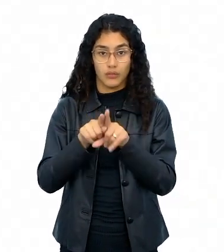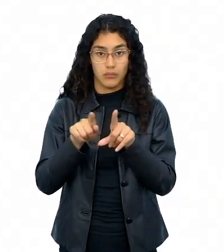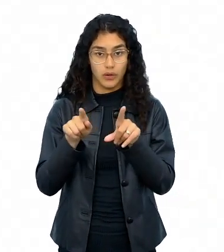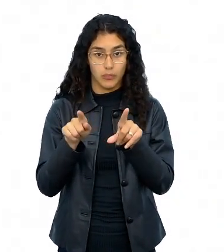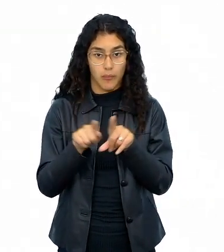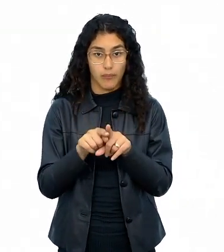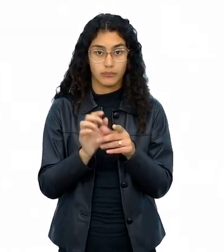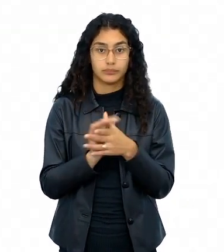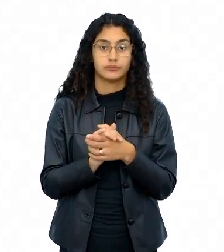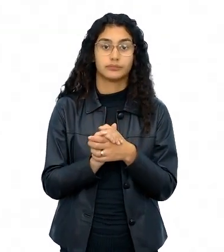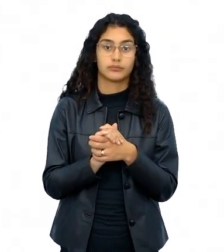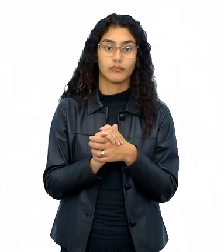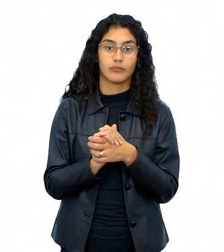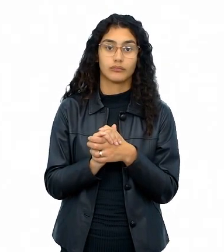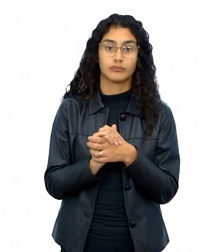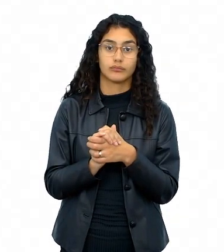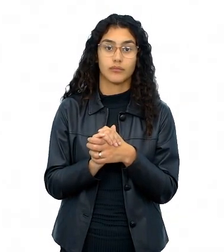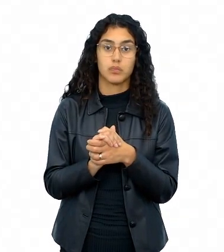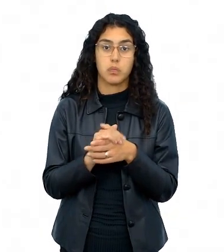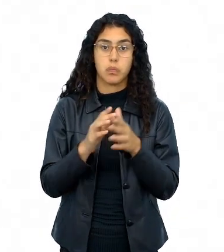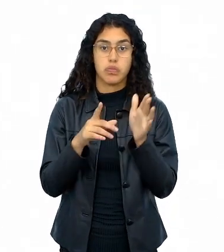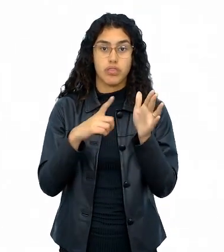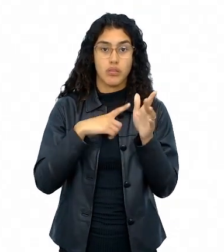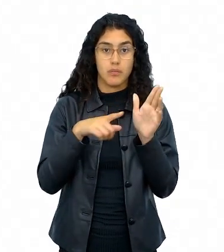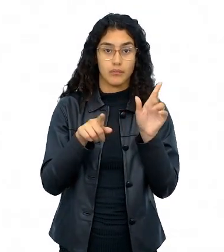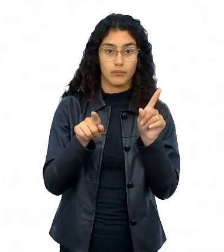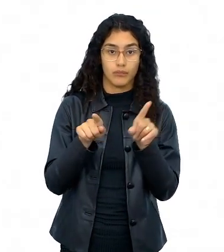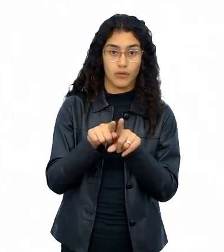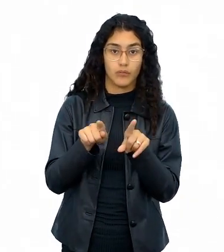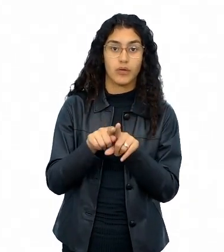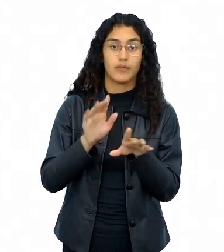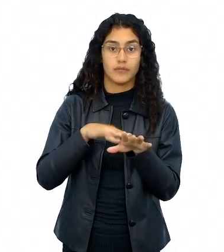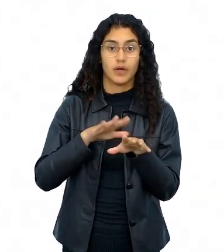logaritmo, ela traz questão do Enem e Charesp,